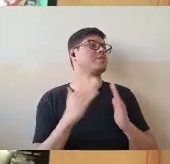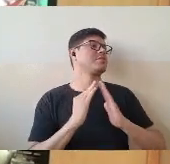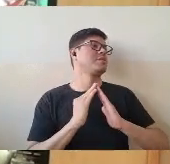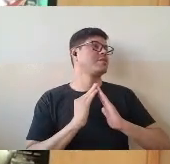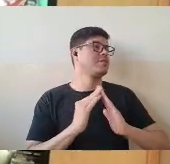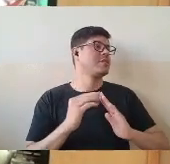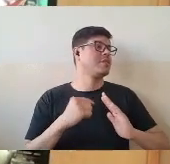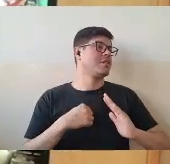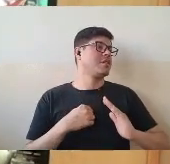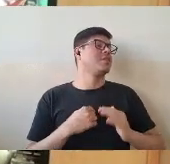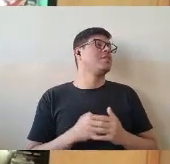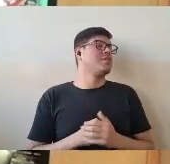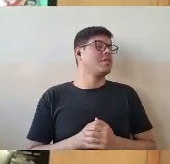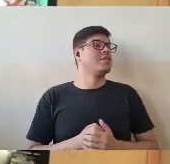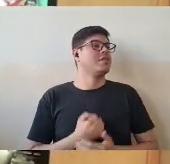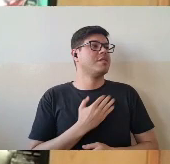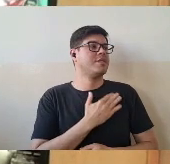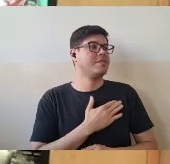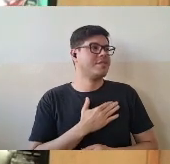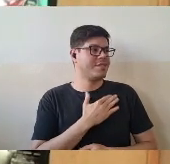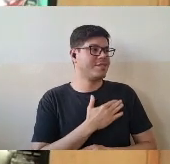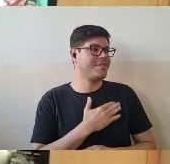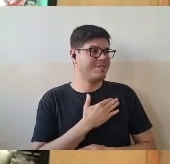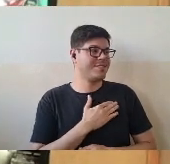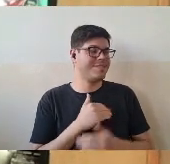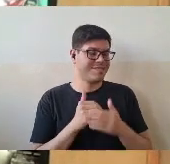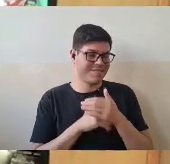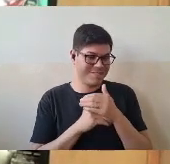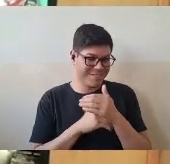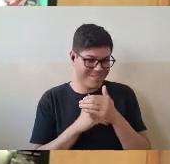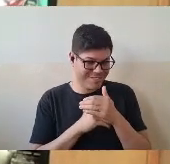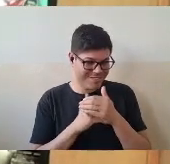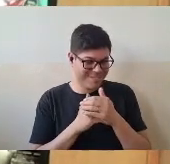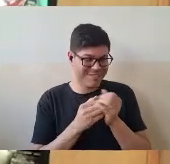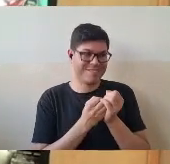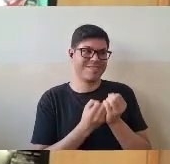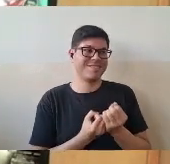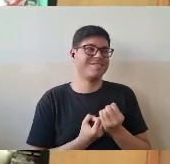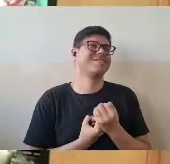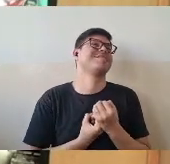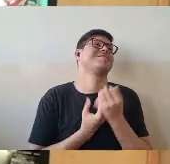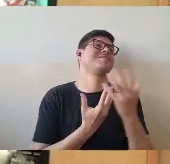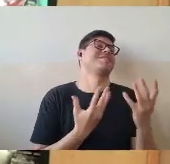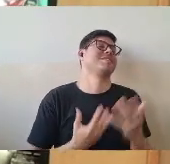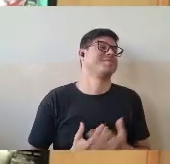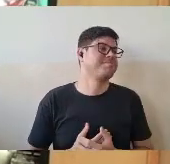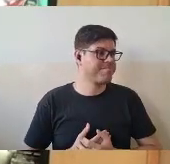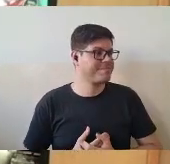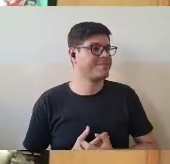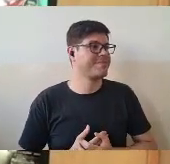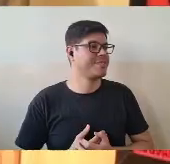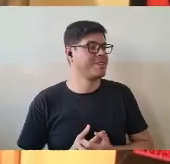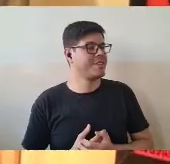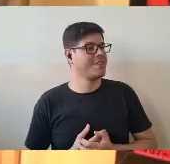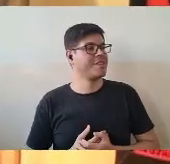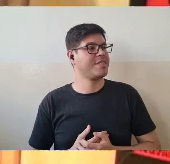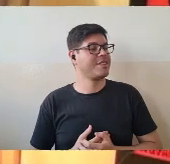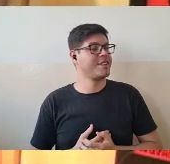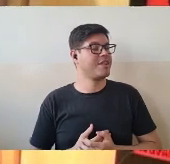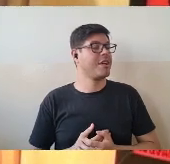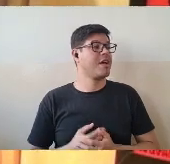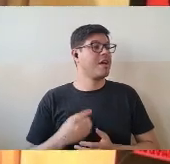pessoas que eu admiro e conheço. Pessoas que obrigado. fazem a diferença na cidade. E aí a conversa vai se